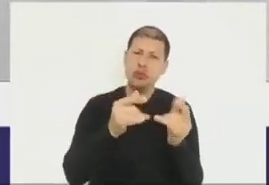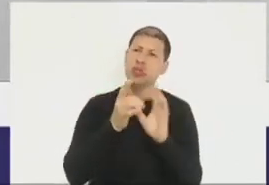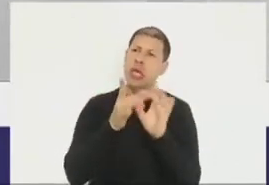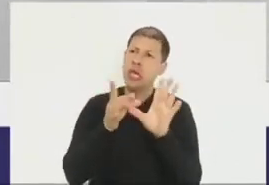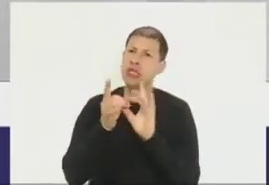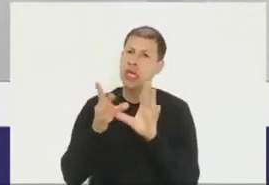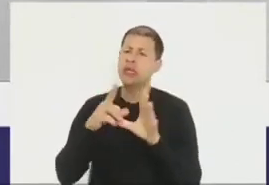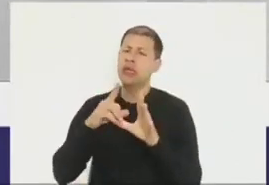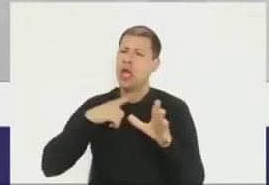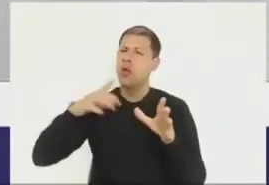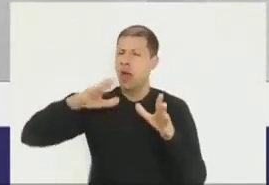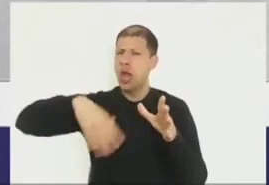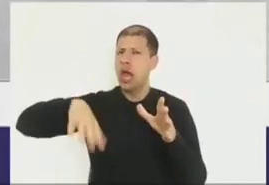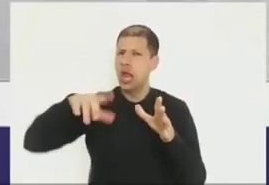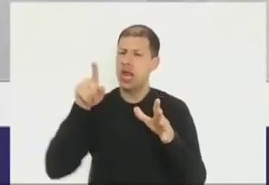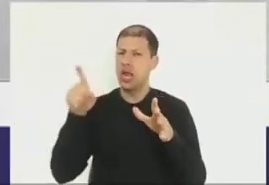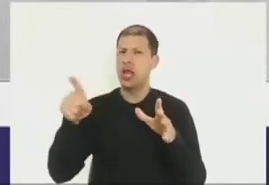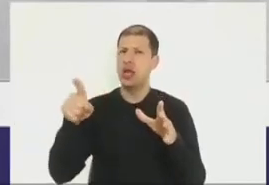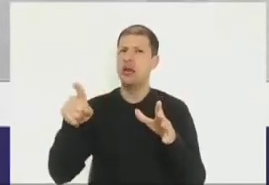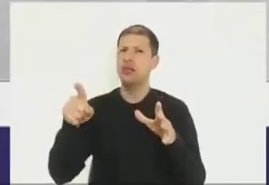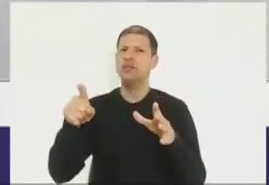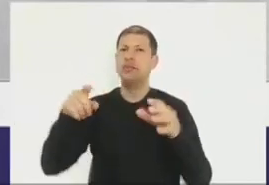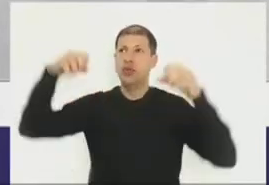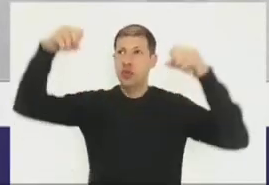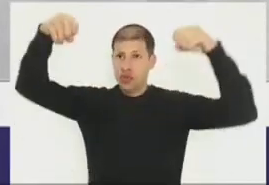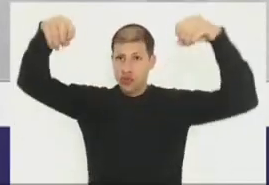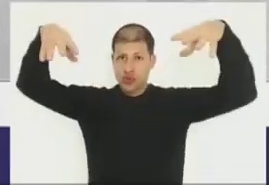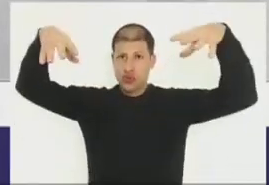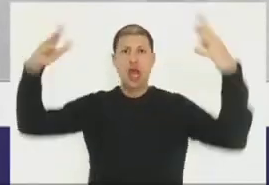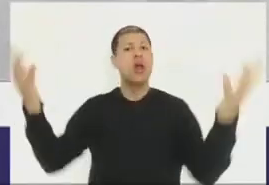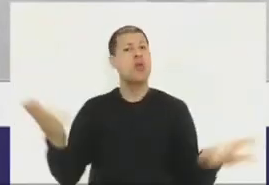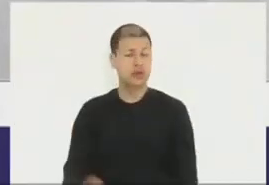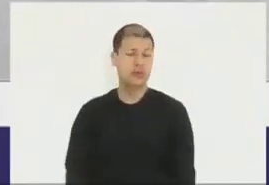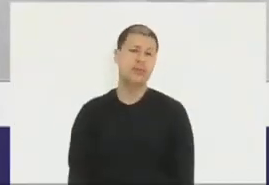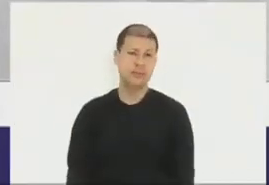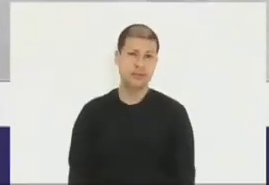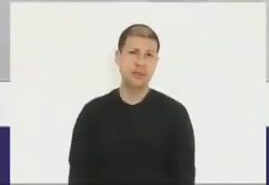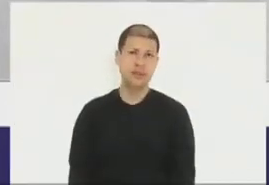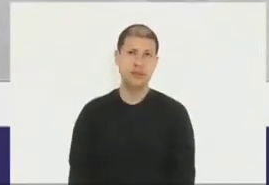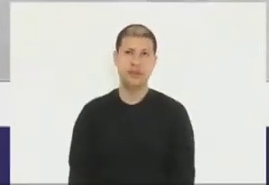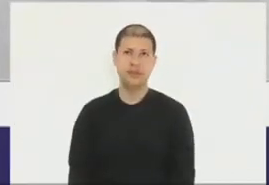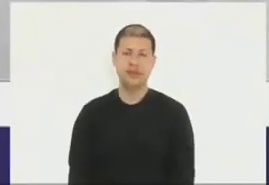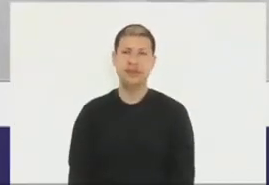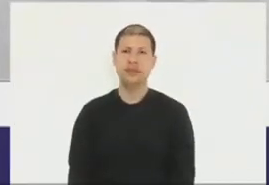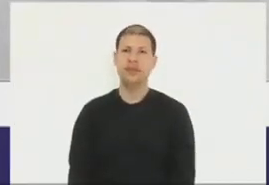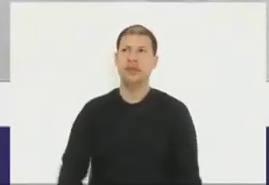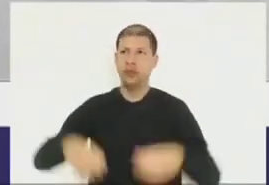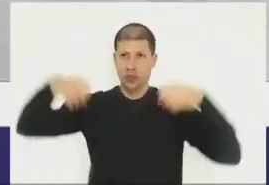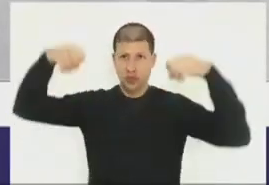lá que foi colocada iluminação agora. Ligou agora,